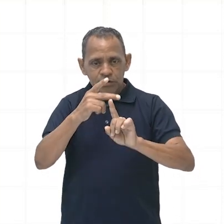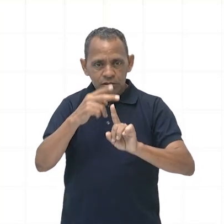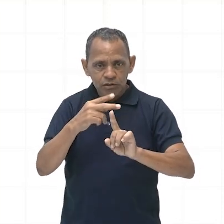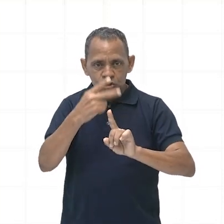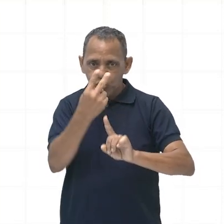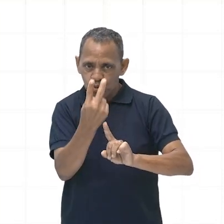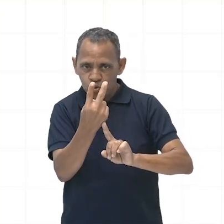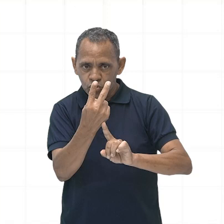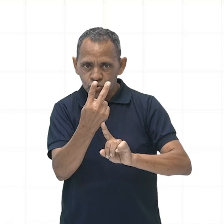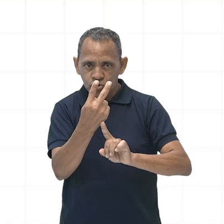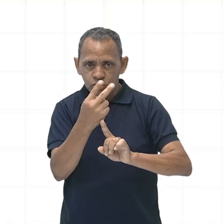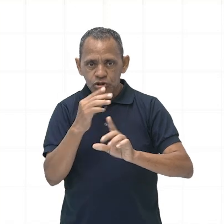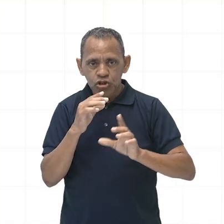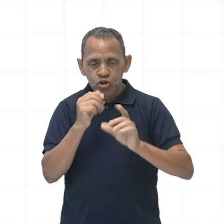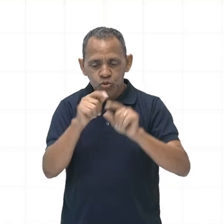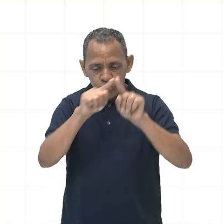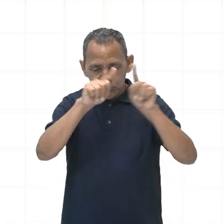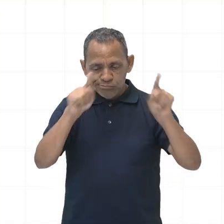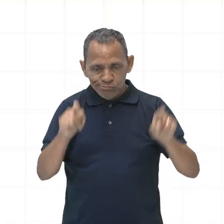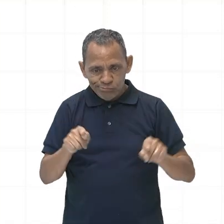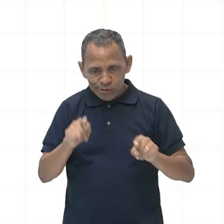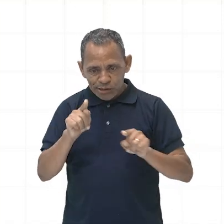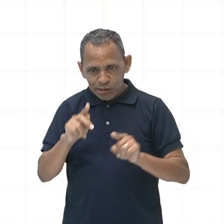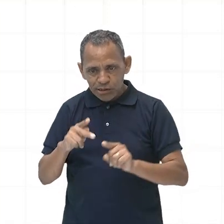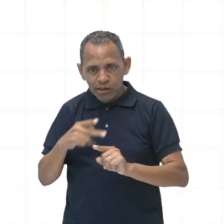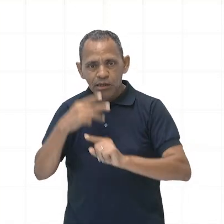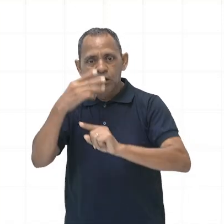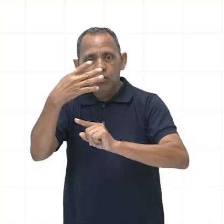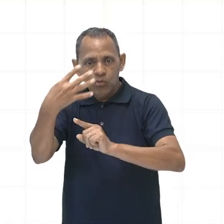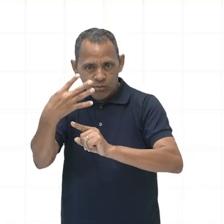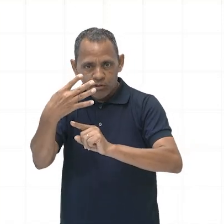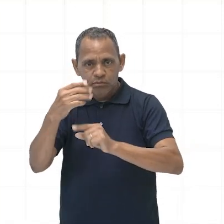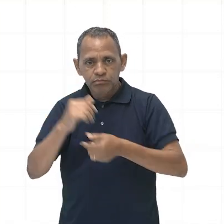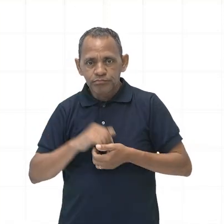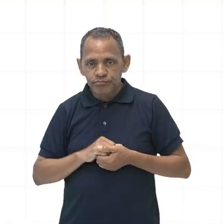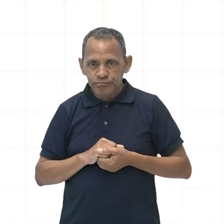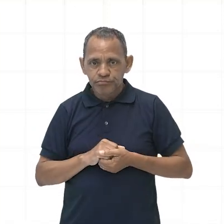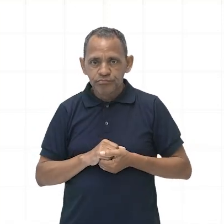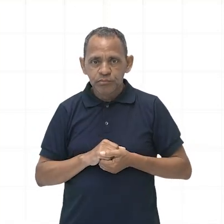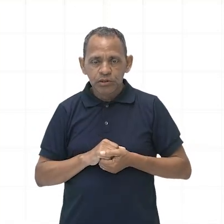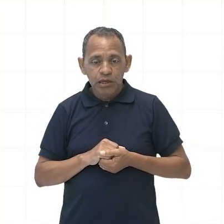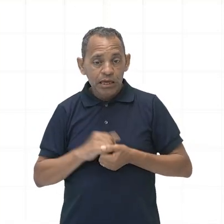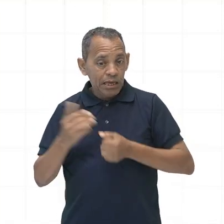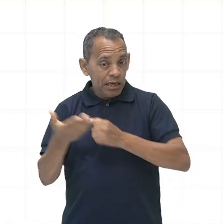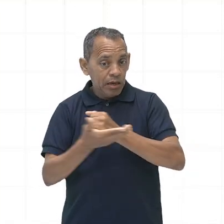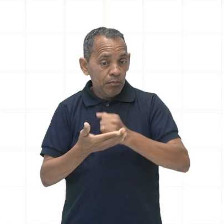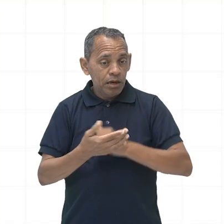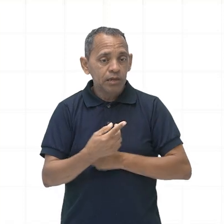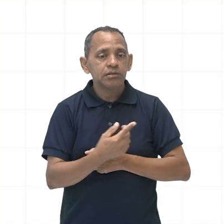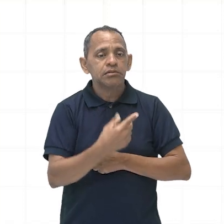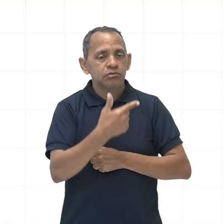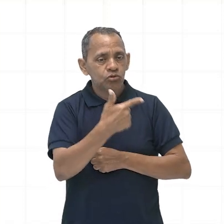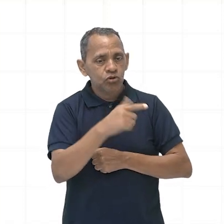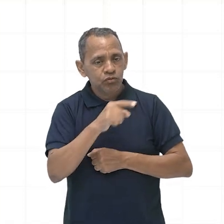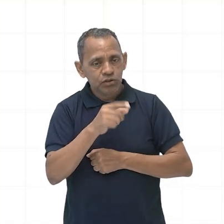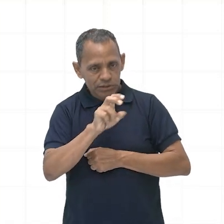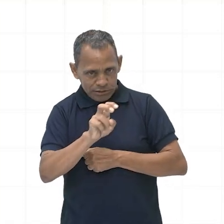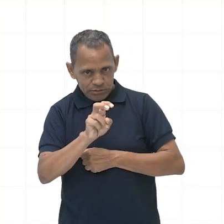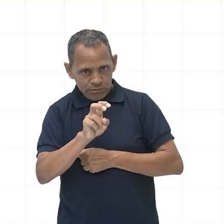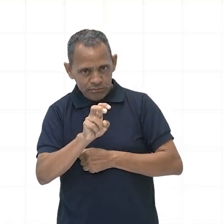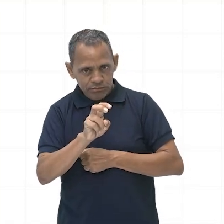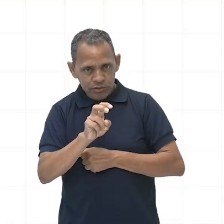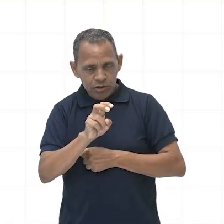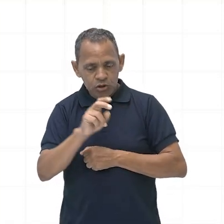2, e tudo isso elevado a 4. Né? Então, nós temos aí a base 2,5 e